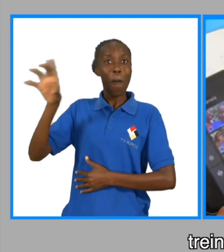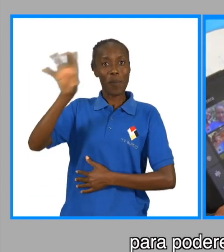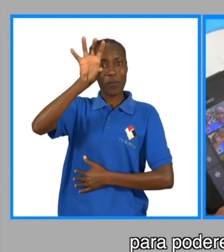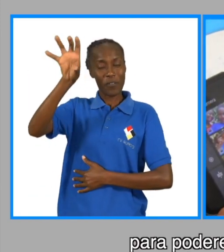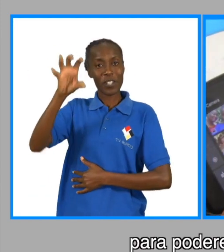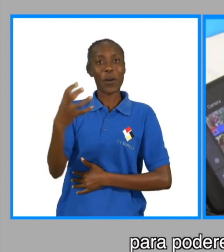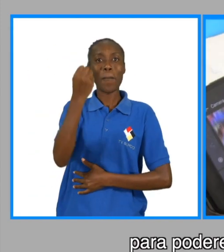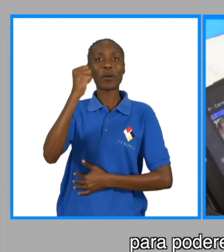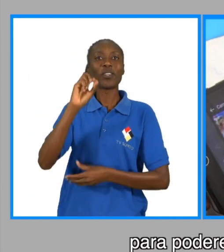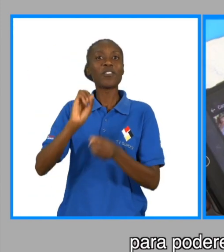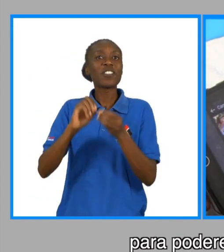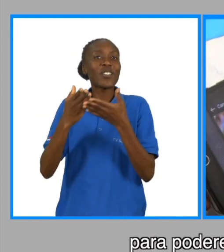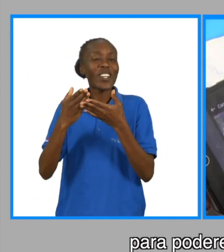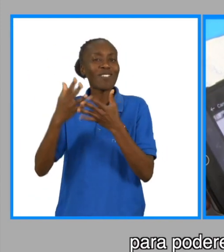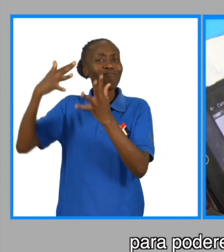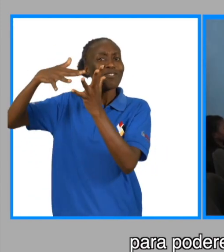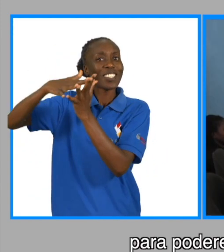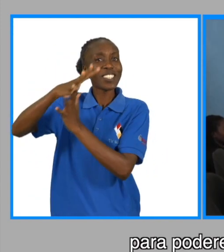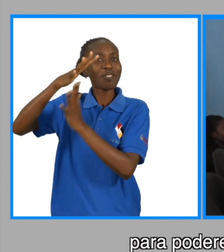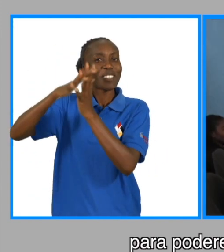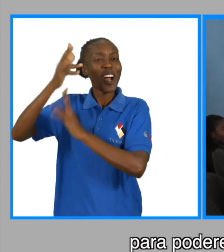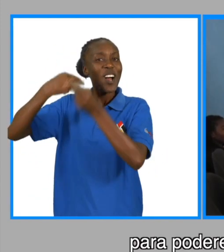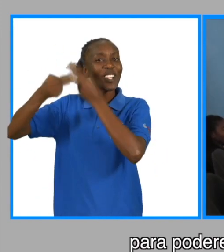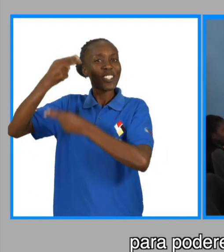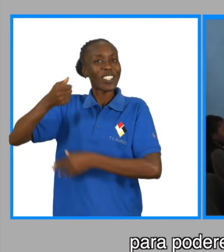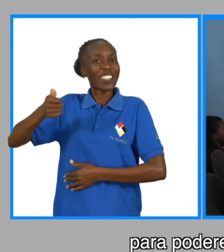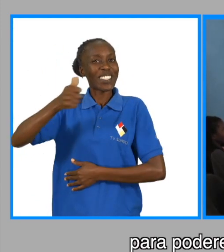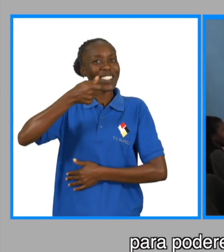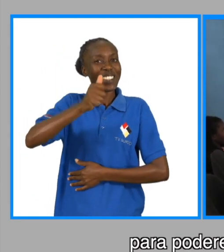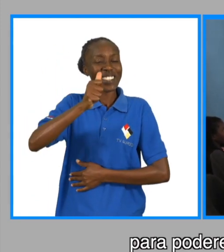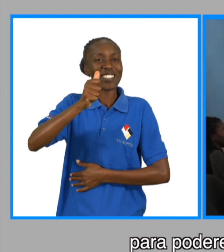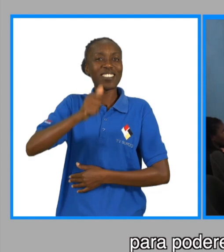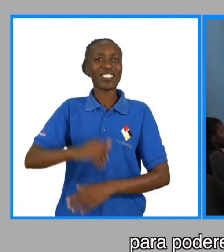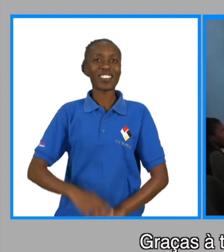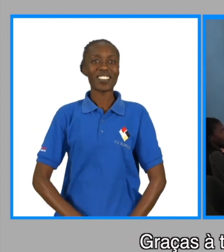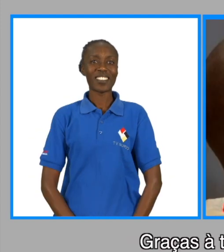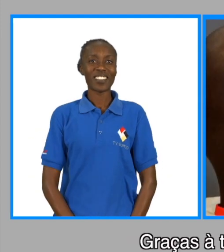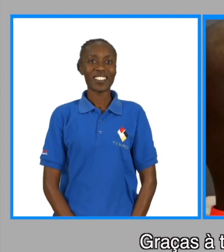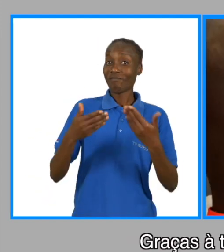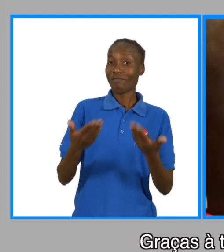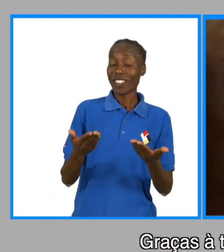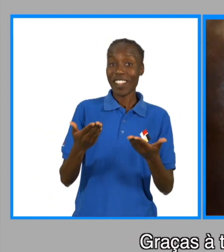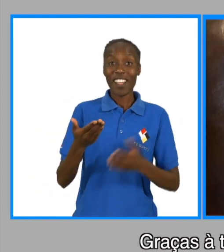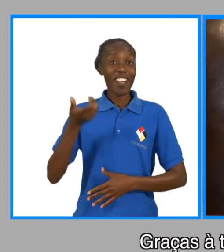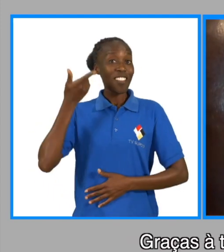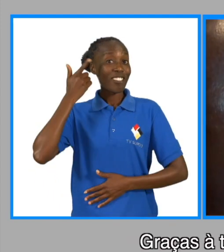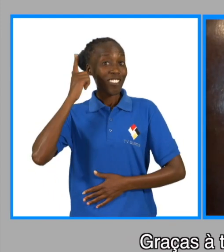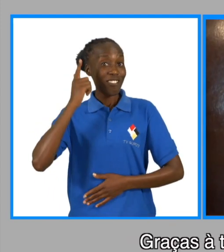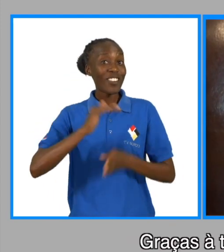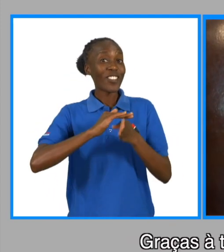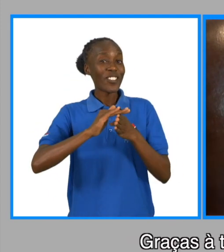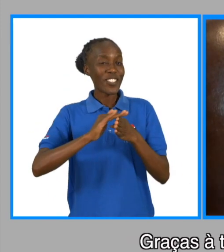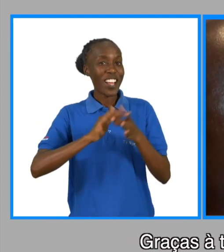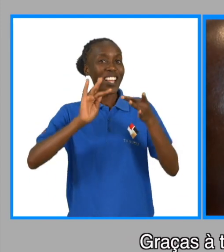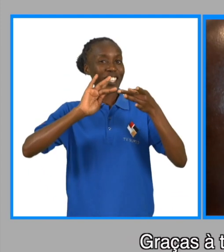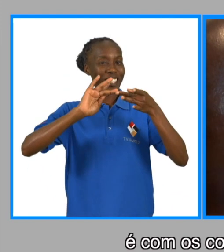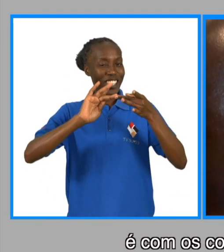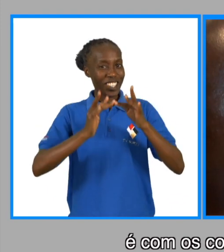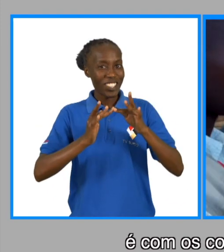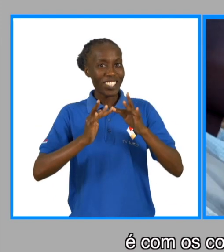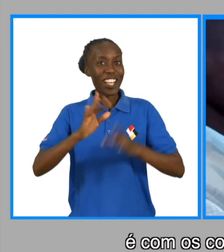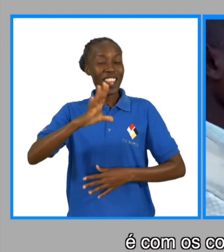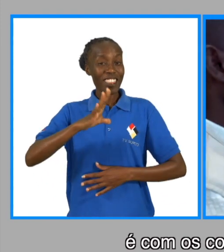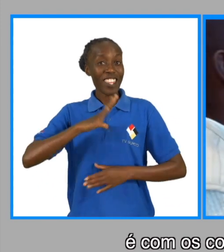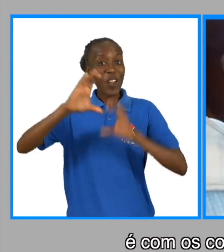país para poderem também contar histórias das suas zonas de origem. Graças à tecnologia dos telemóveis,